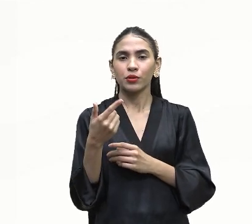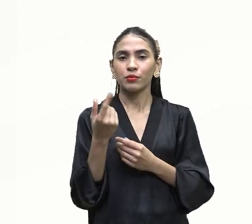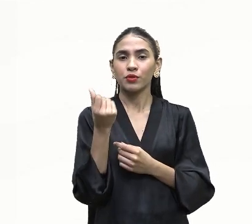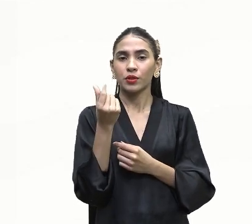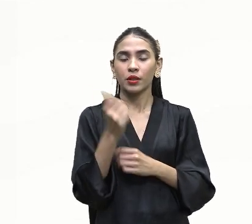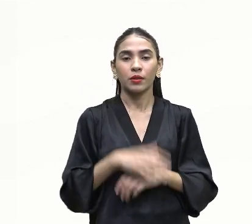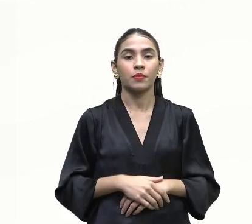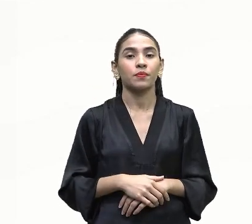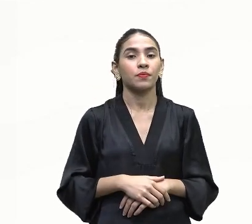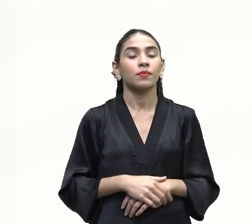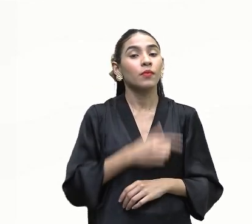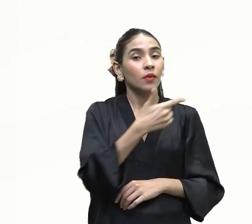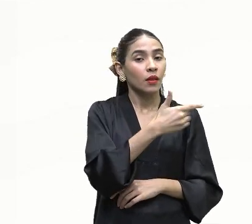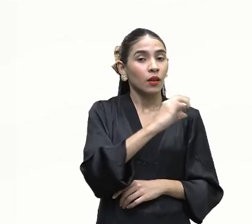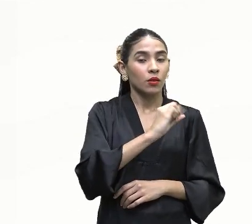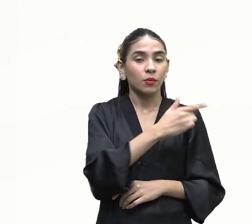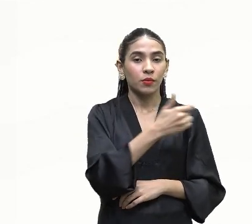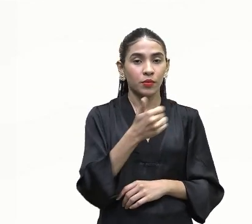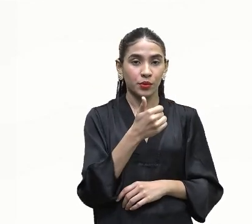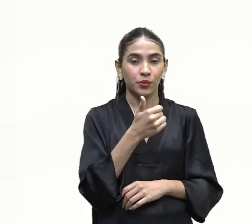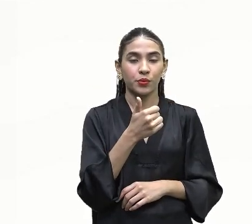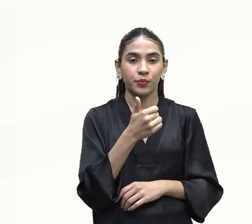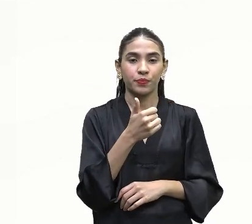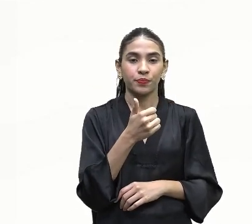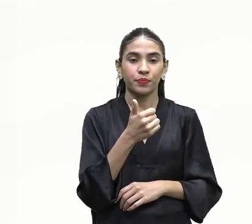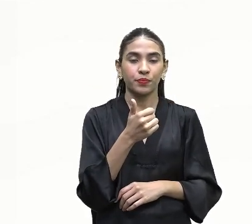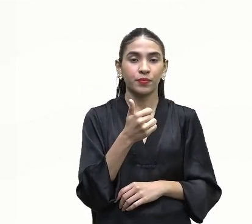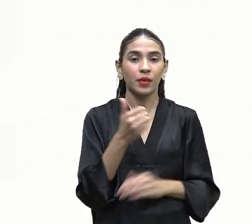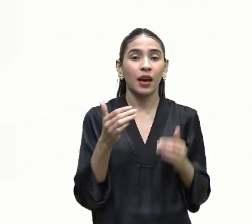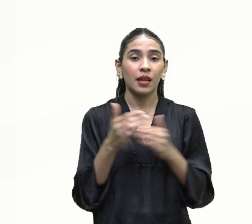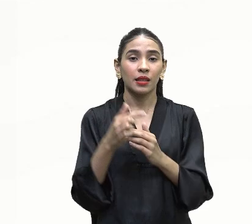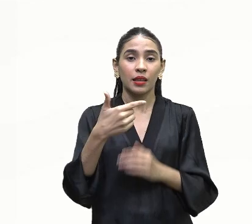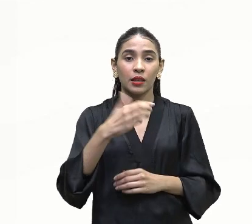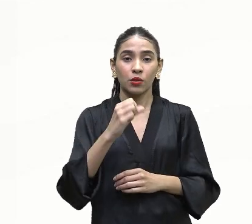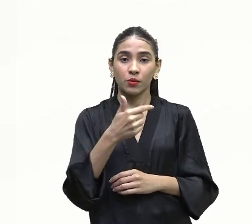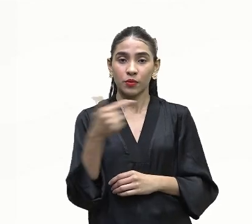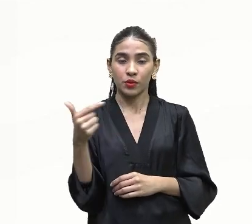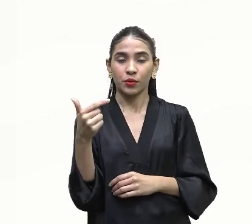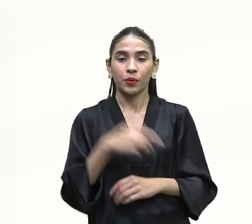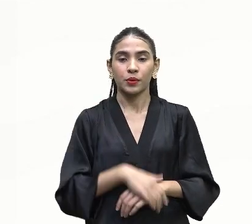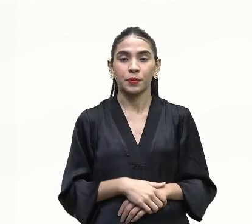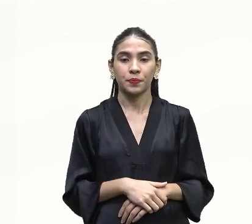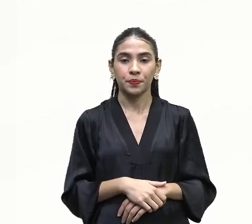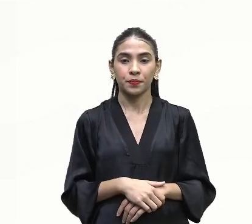De 2021 para 2022, olha só.